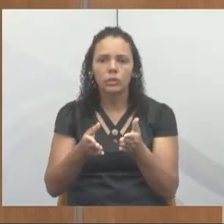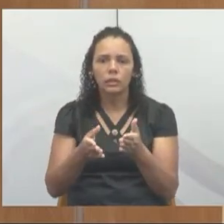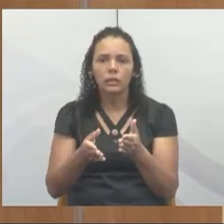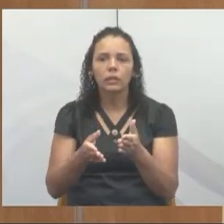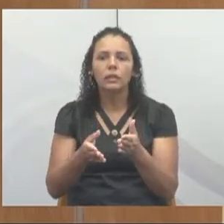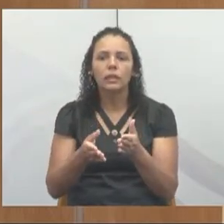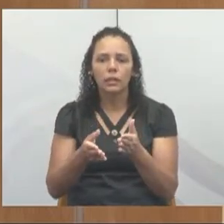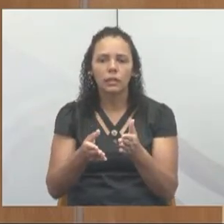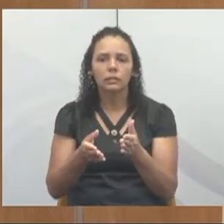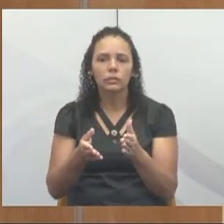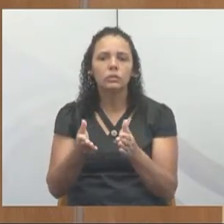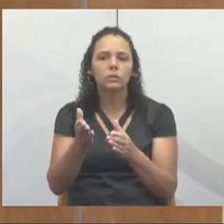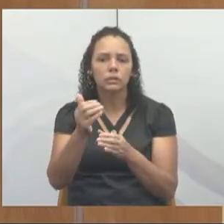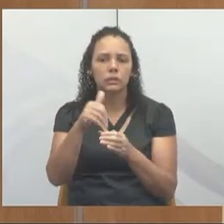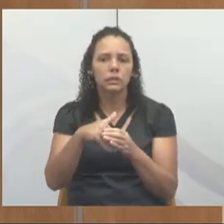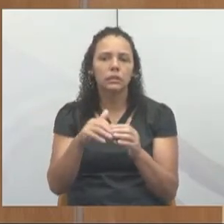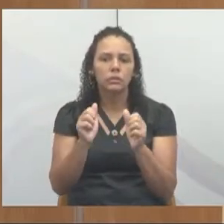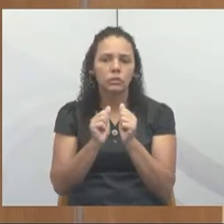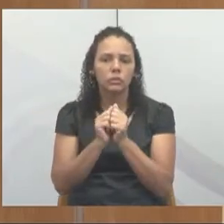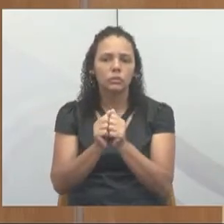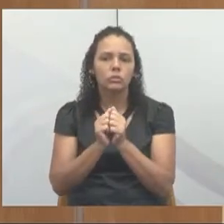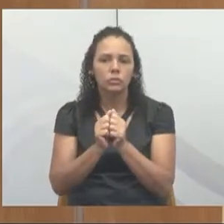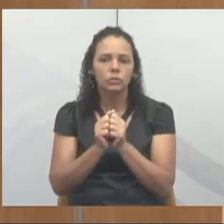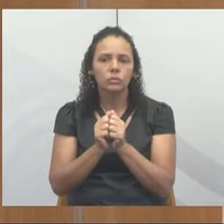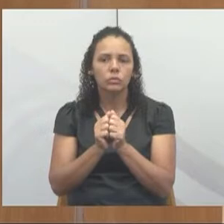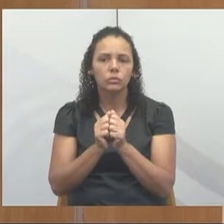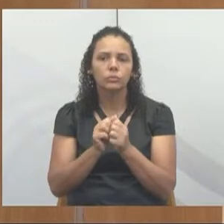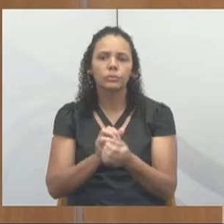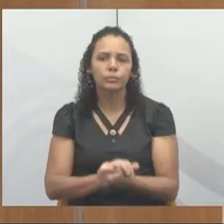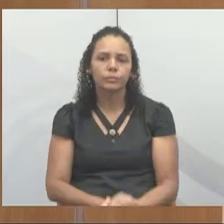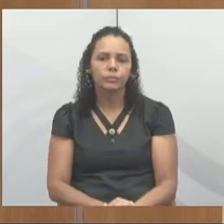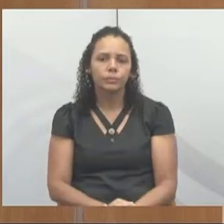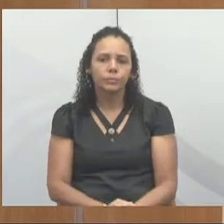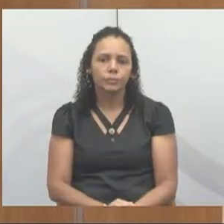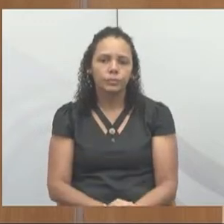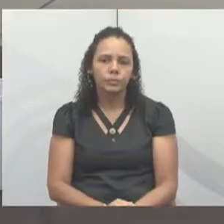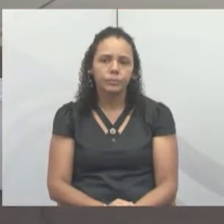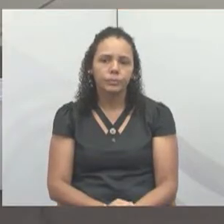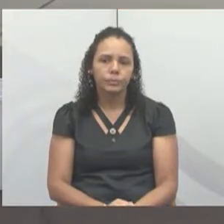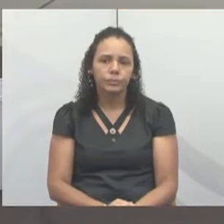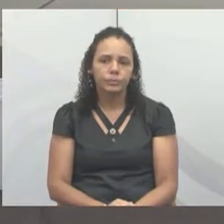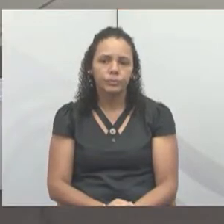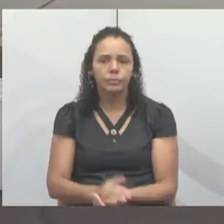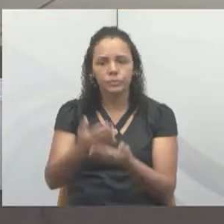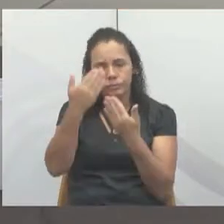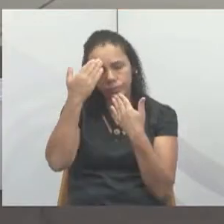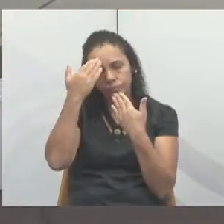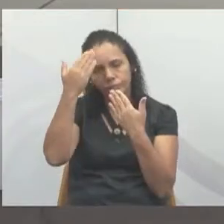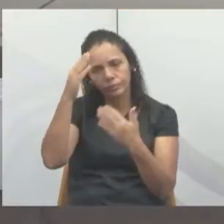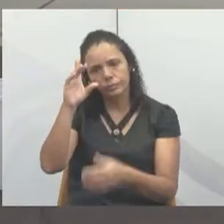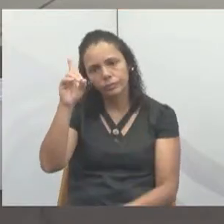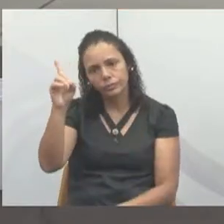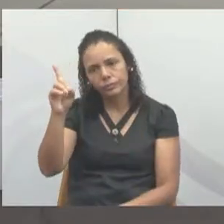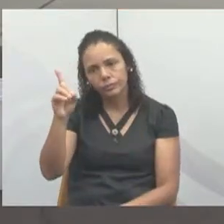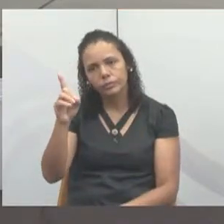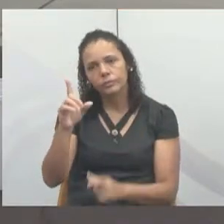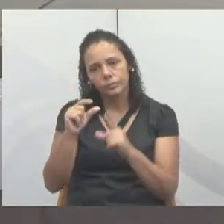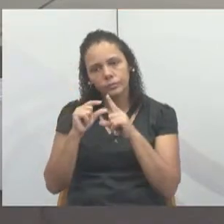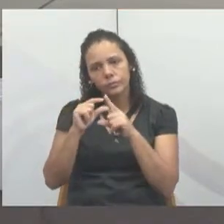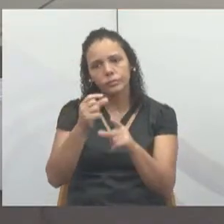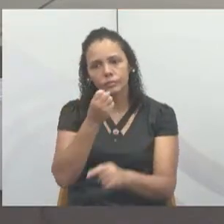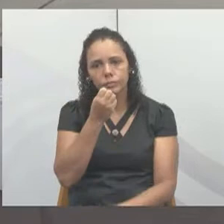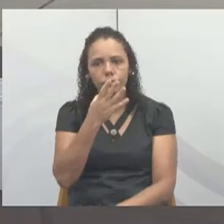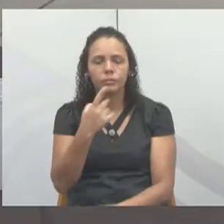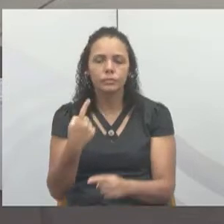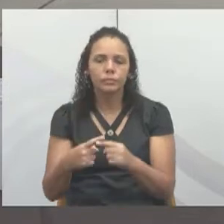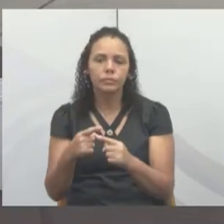do Conquista com a Davilino ali na região da Madervale. Graças a Deus, as palavras boas de você, porque